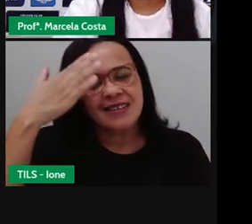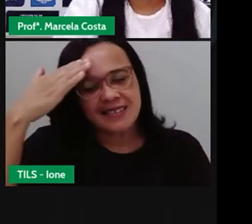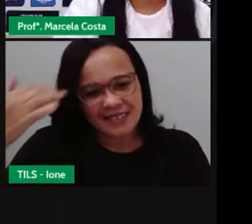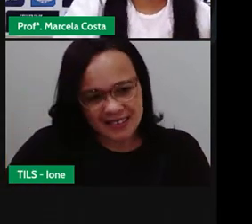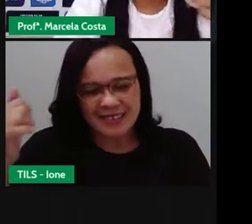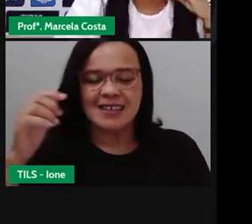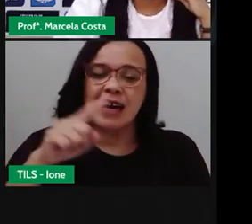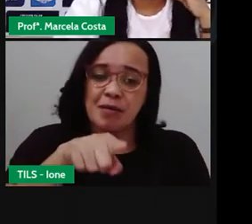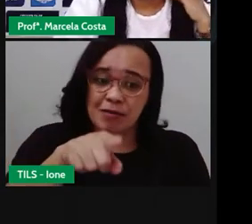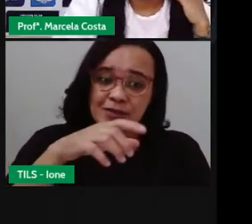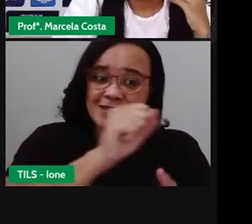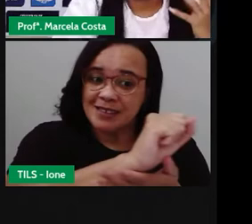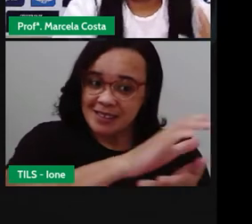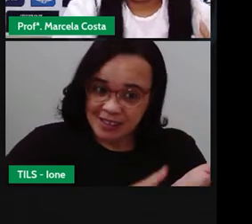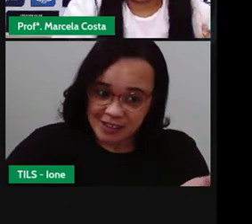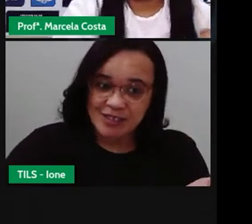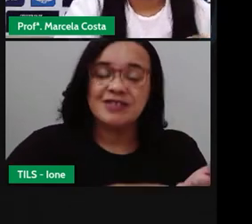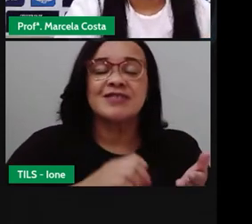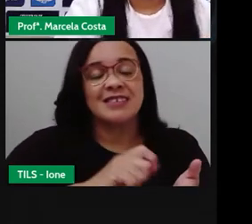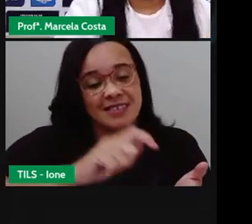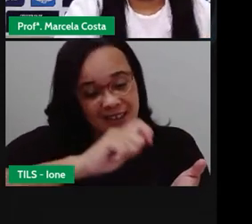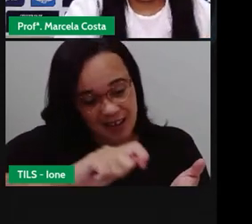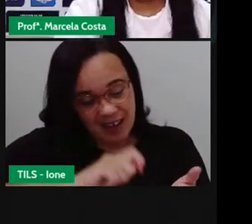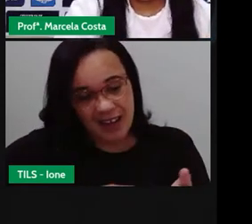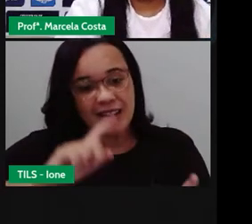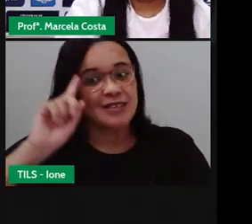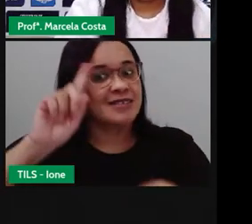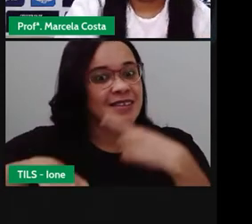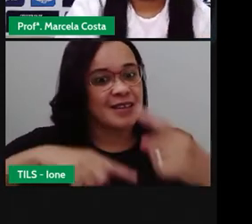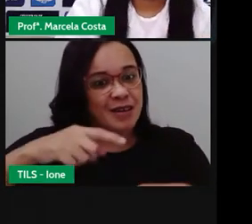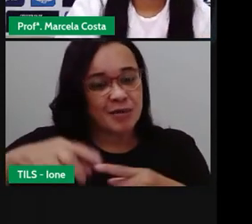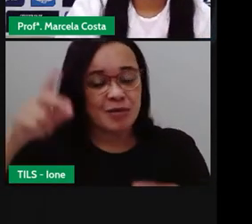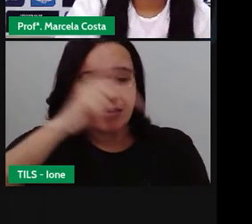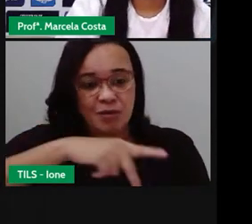curso pedagógico e possa te avaliar, tá certo?